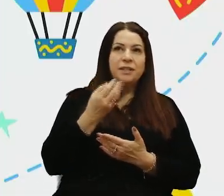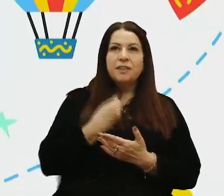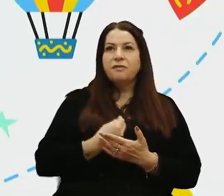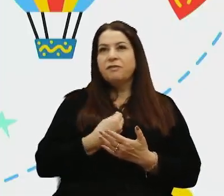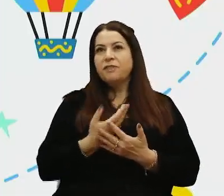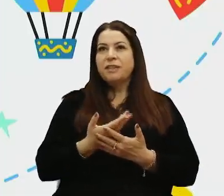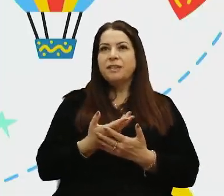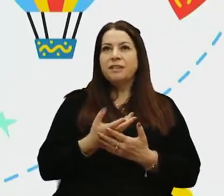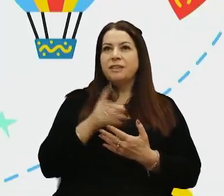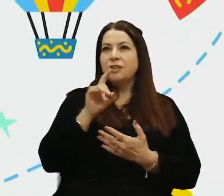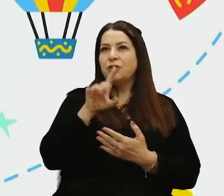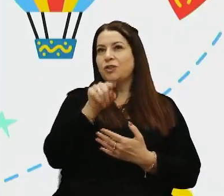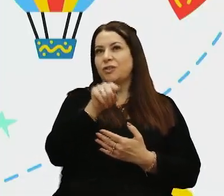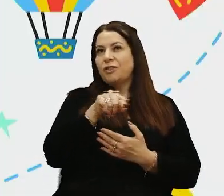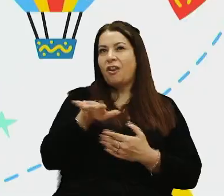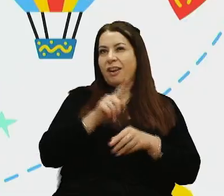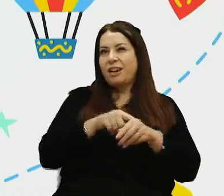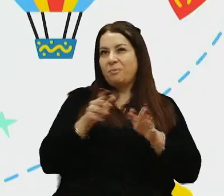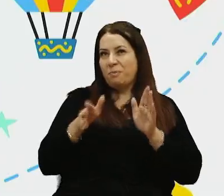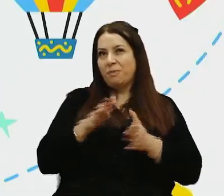seria aquilo só naquele momento.